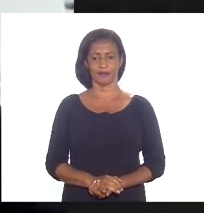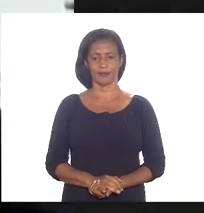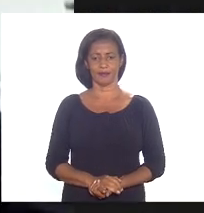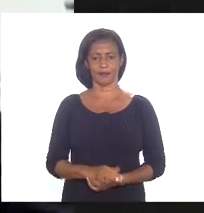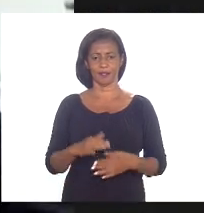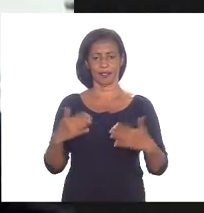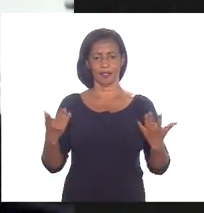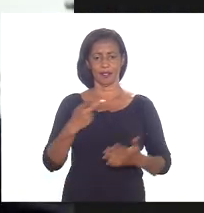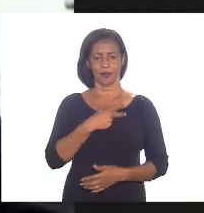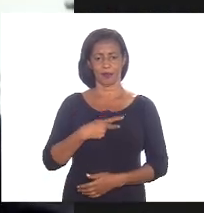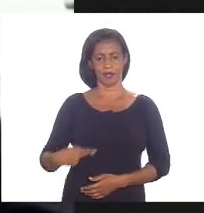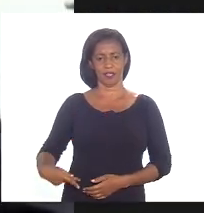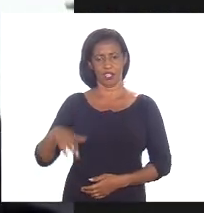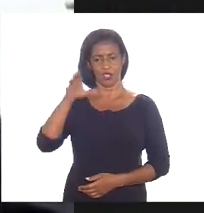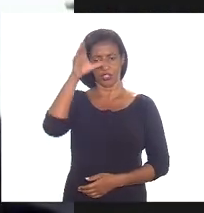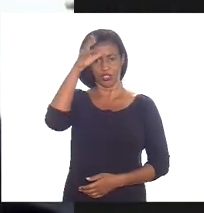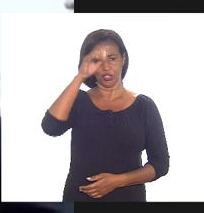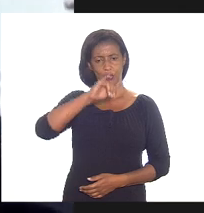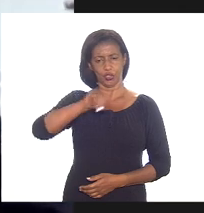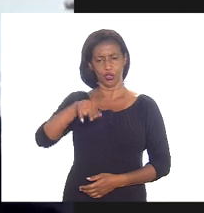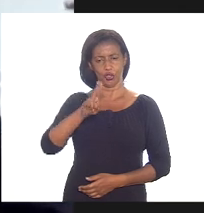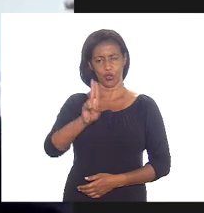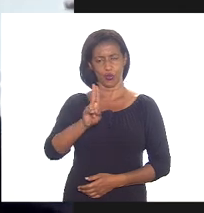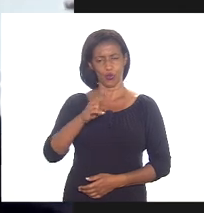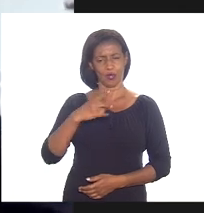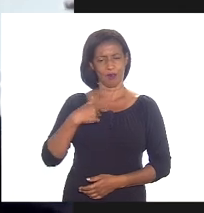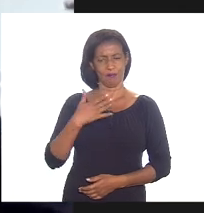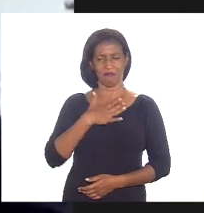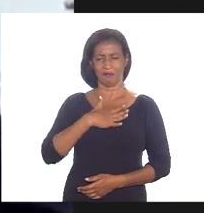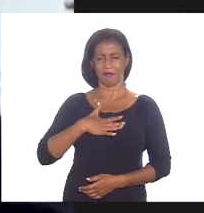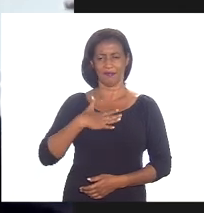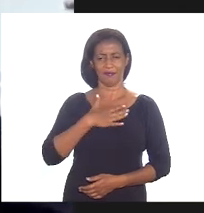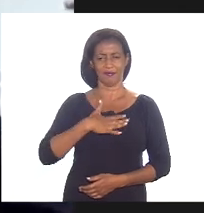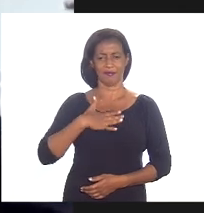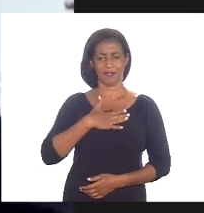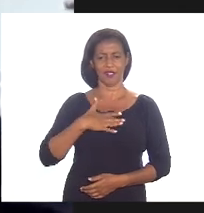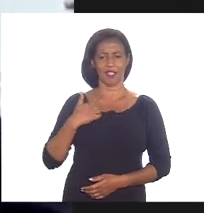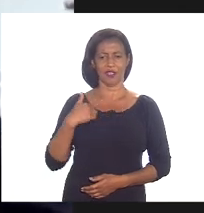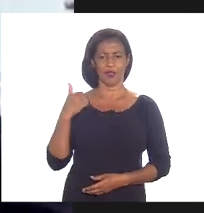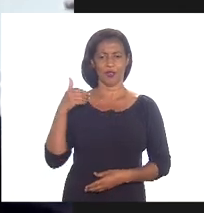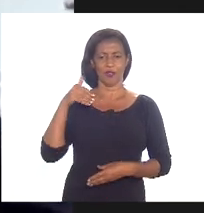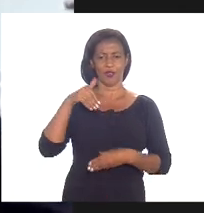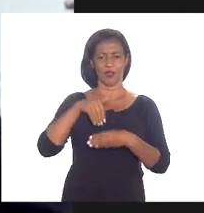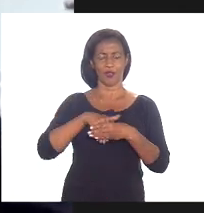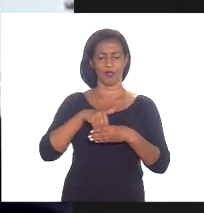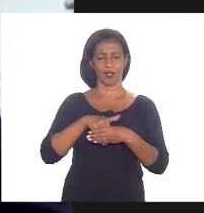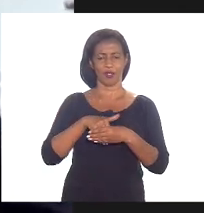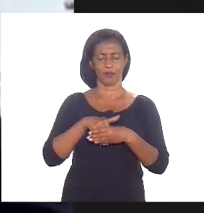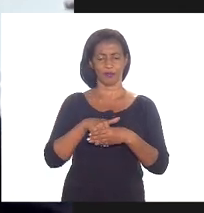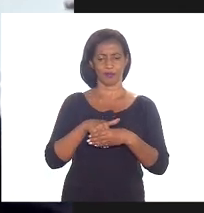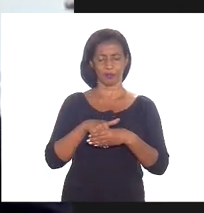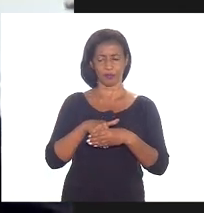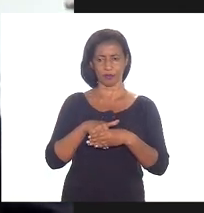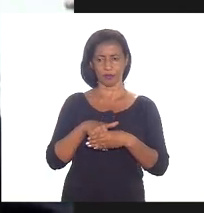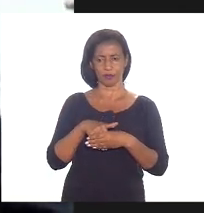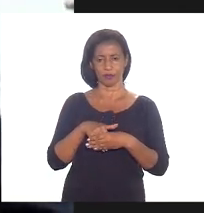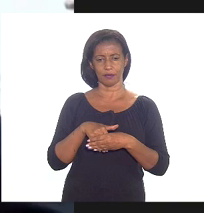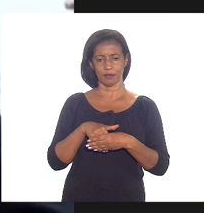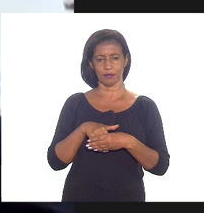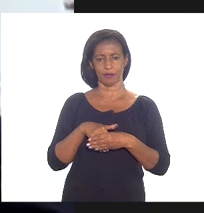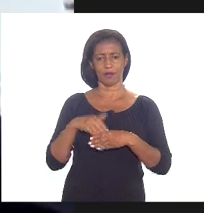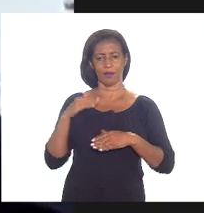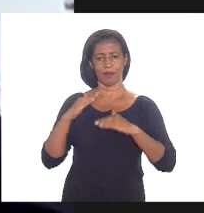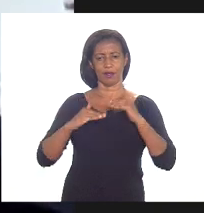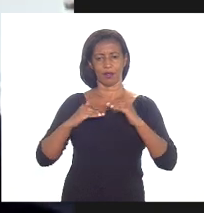Senhor presidente, tia Ju, é com muito prazer que eu voto no deputado corregedor, para ser corregedor, o cargo